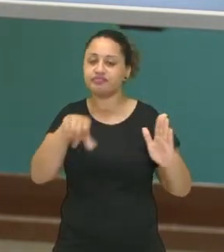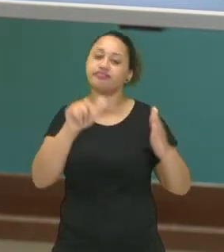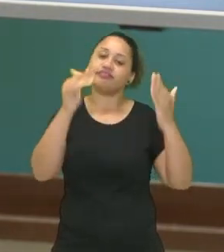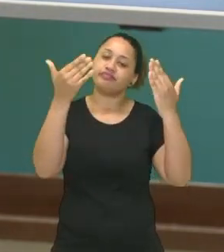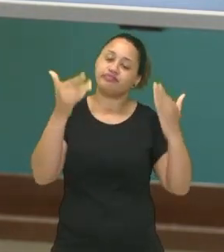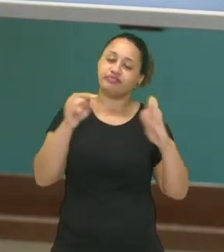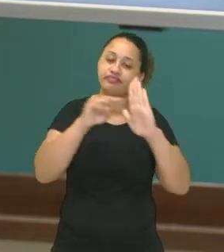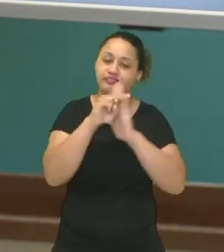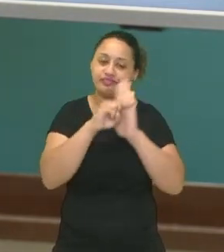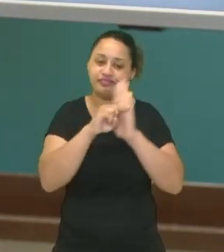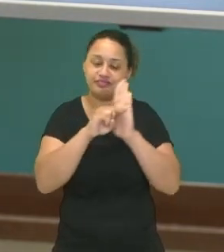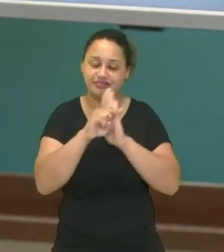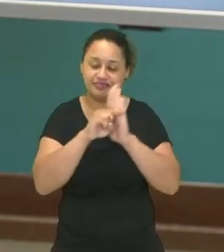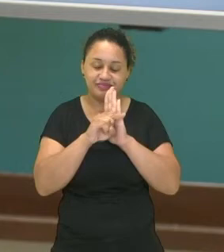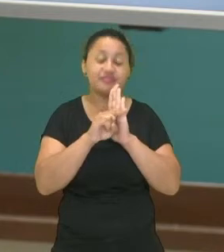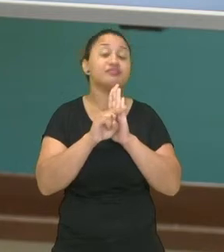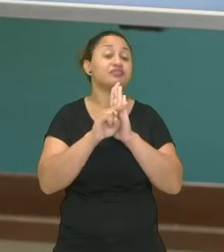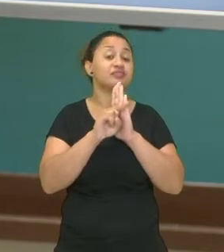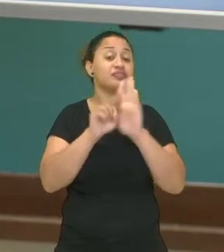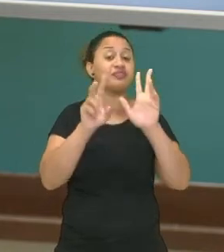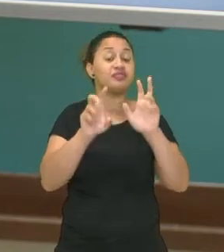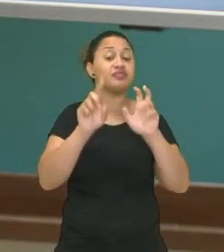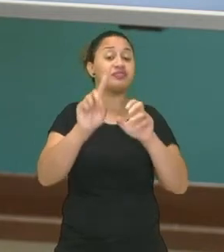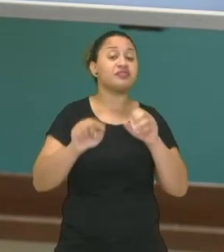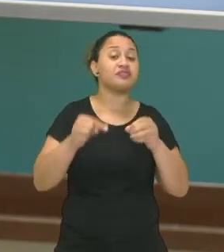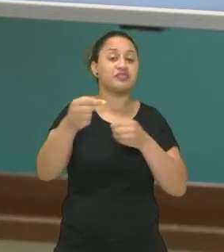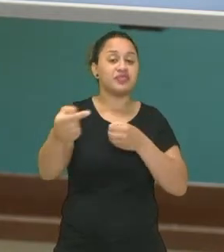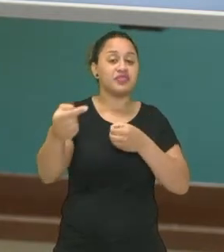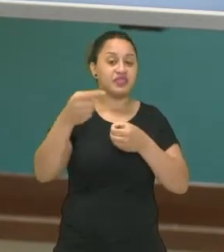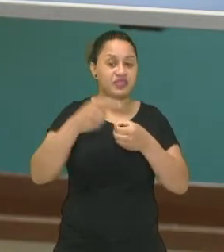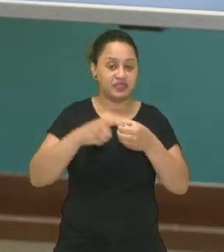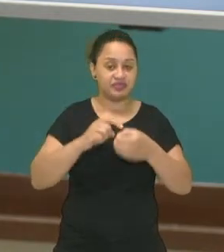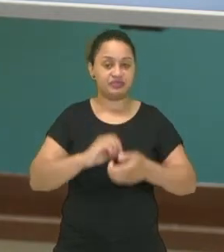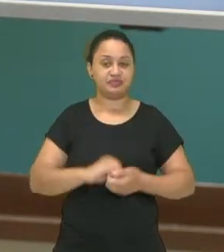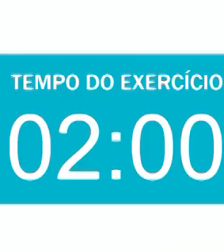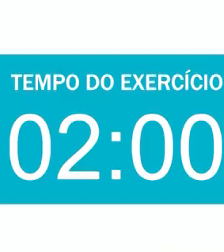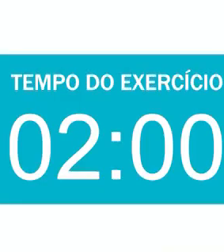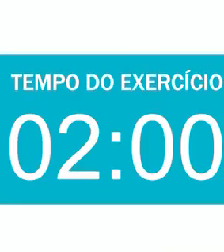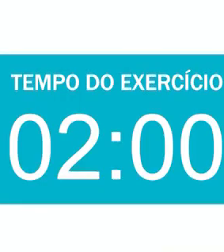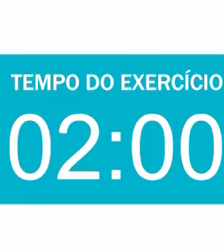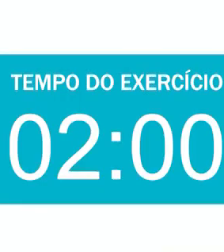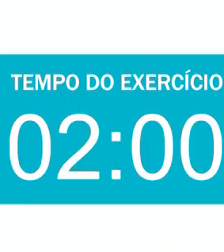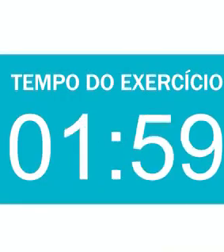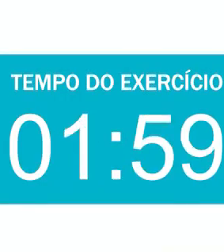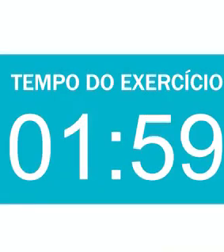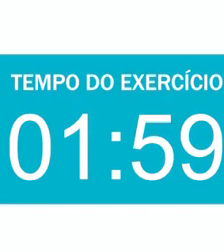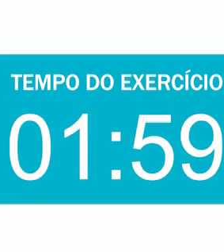vocês pesquisem e pensem sobre o assunto e nós já retornamos.